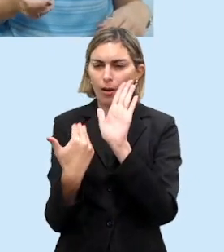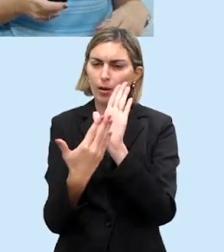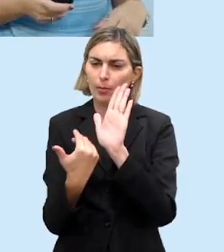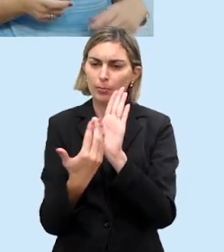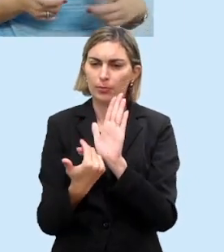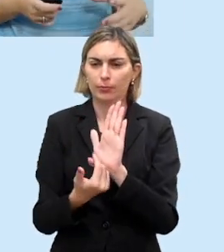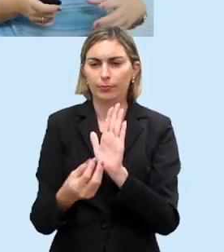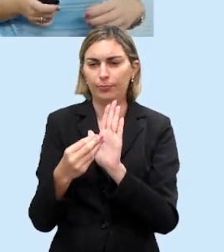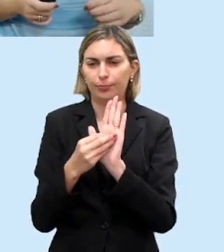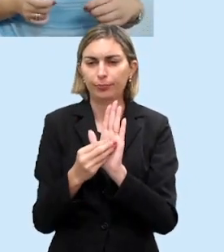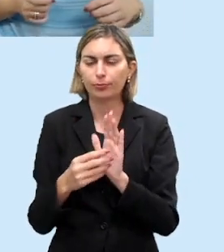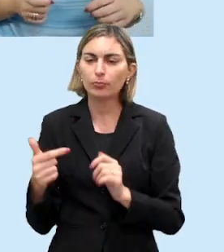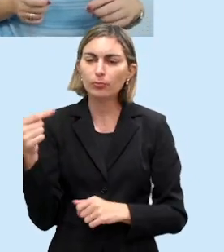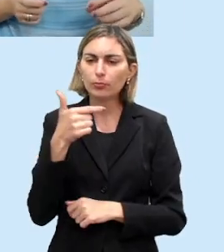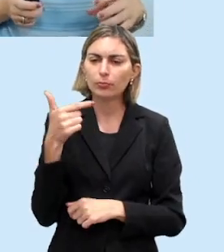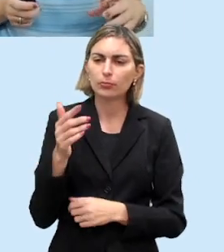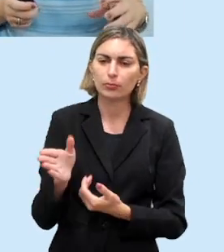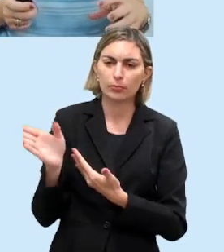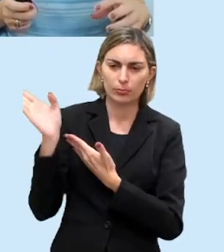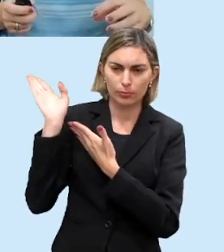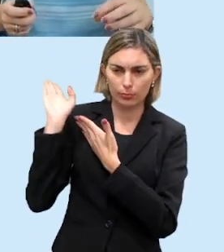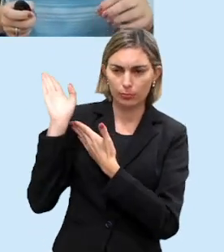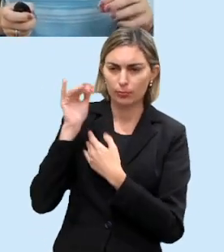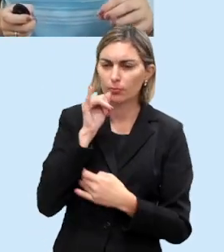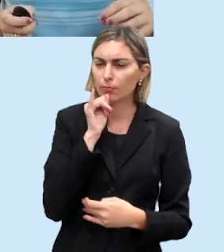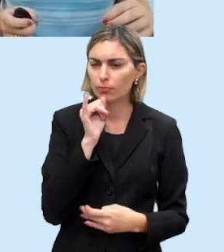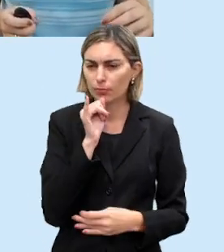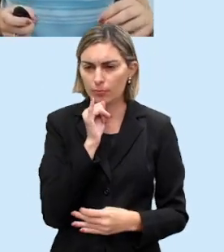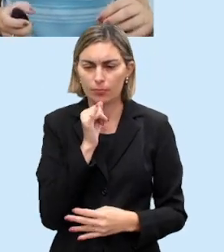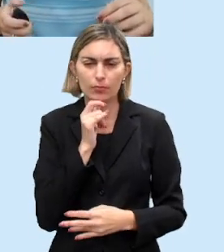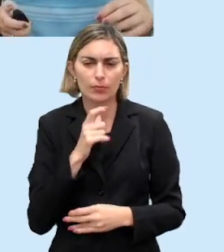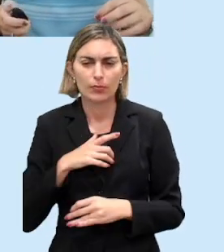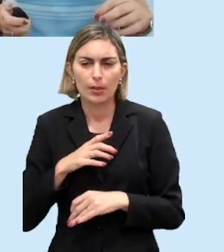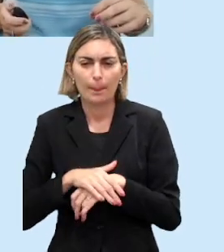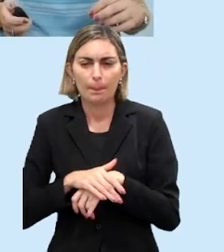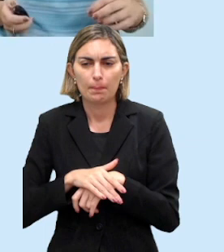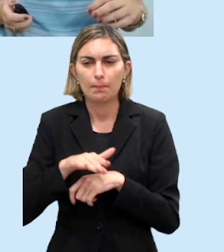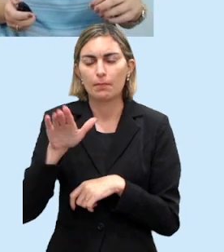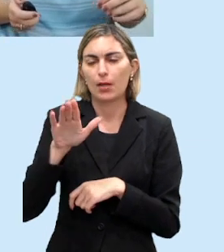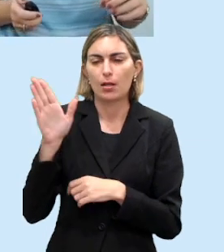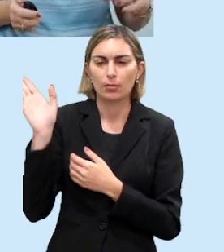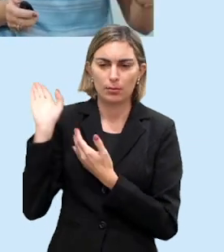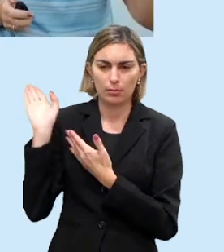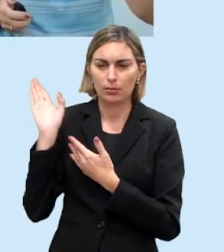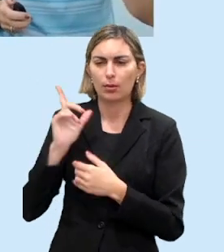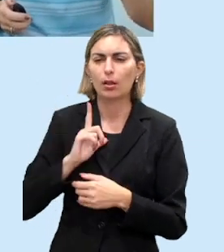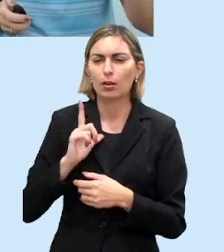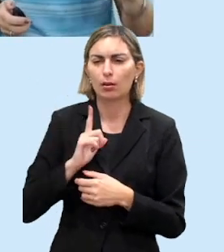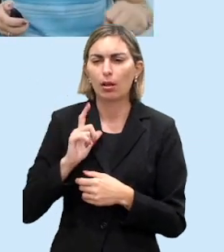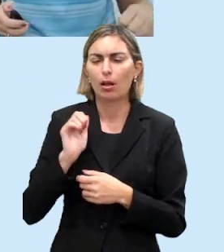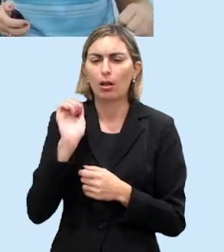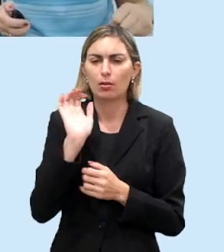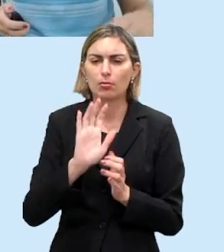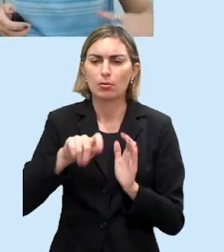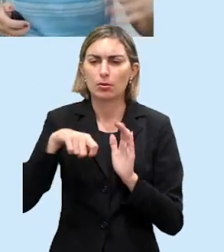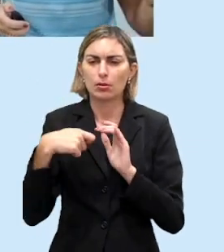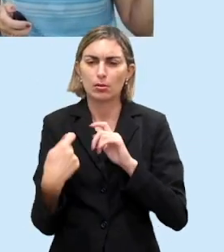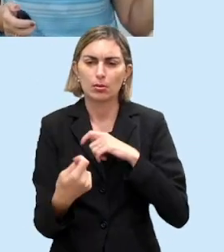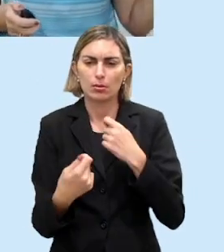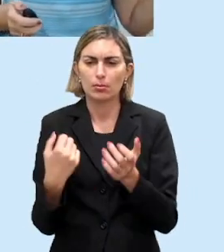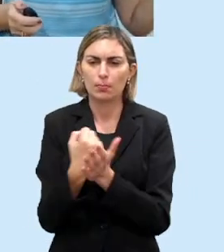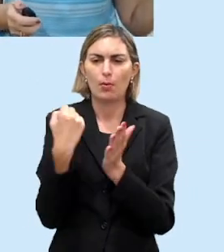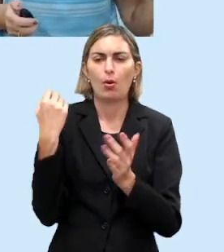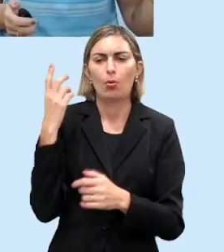Esse segundo exemplo, não é? Veja que ele é muito mais, ele está no campo do simbólico.